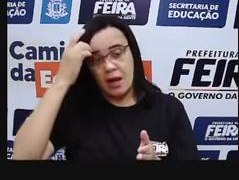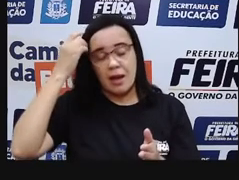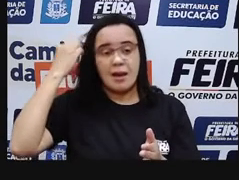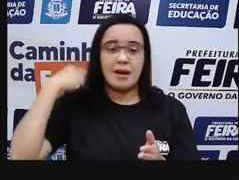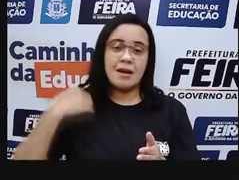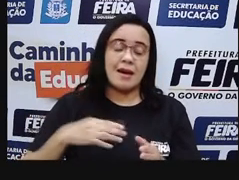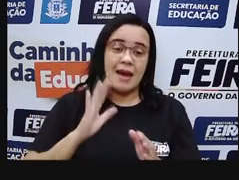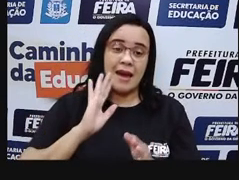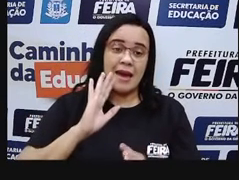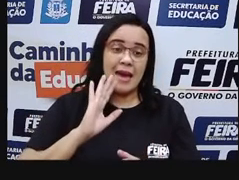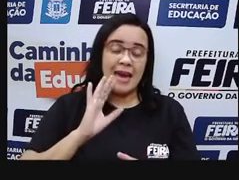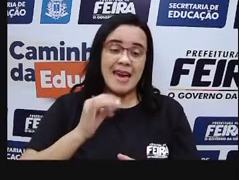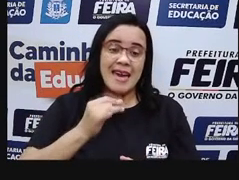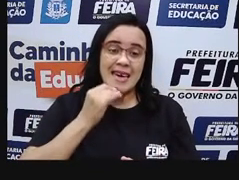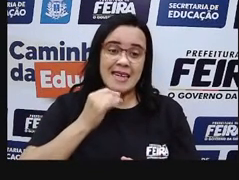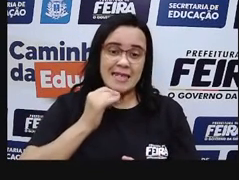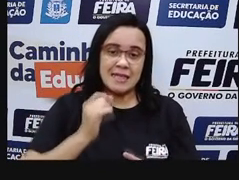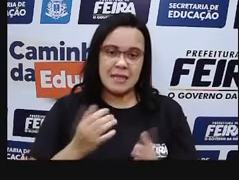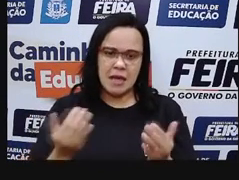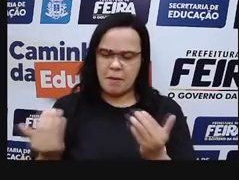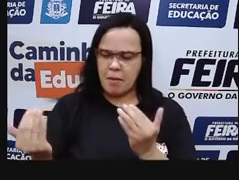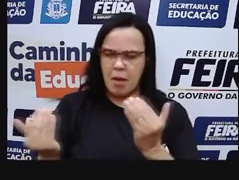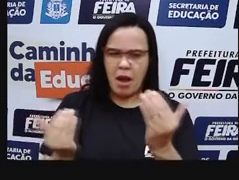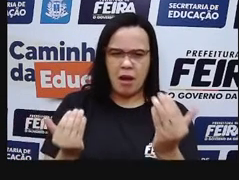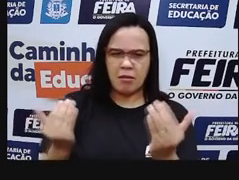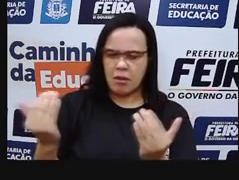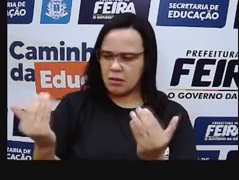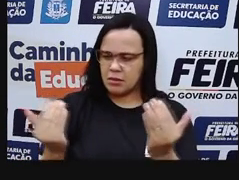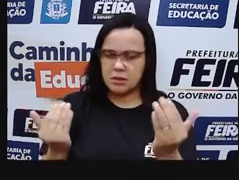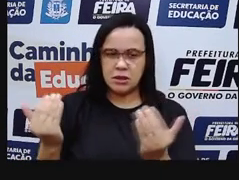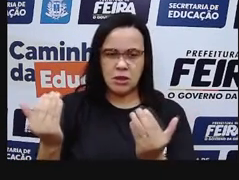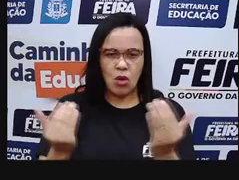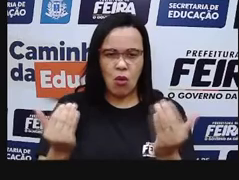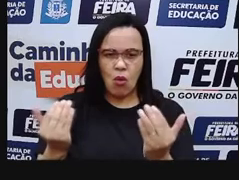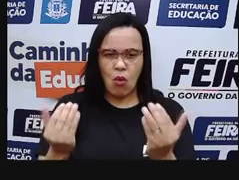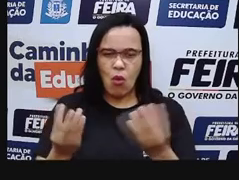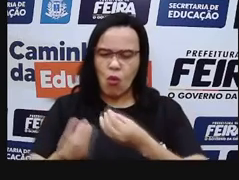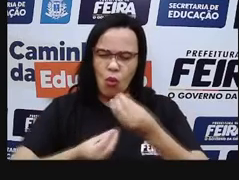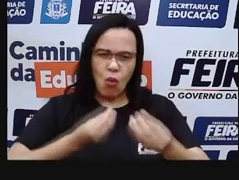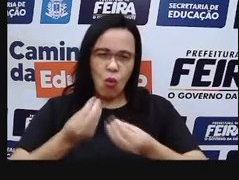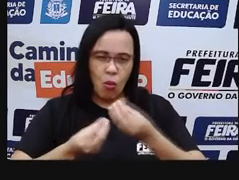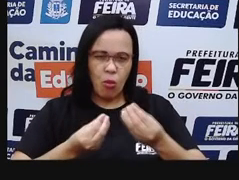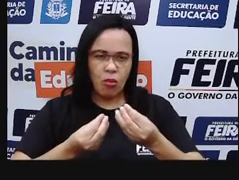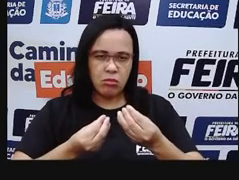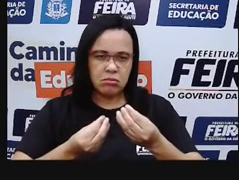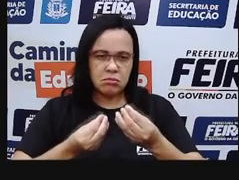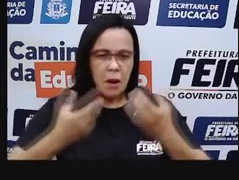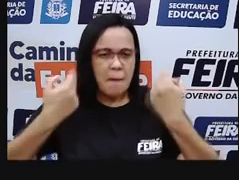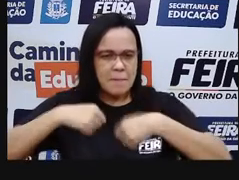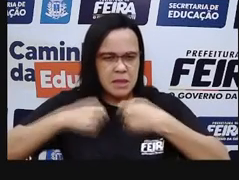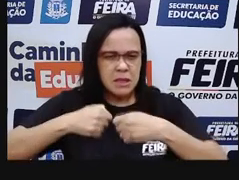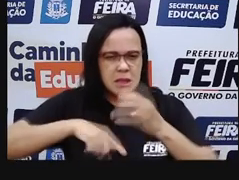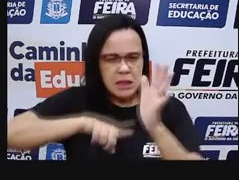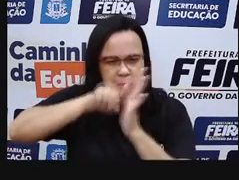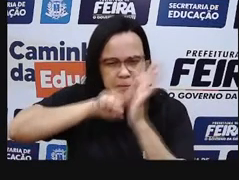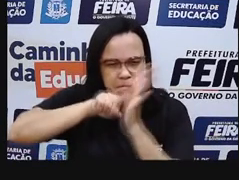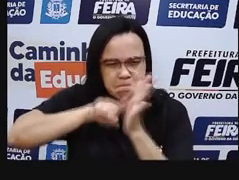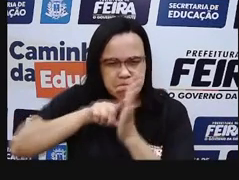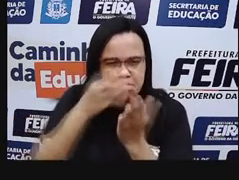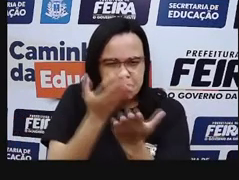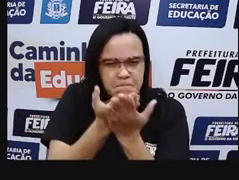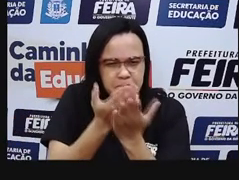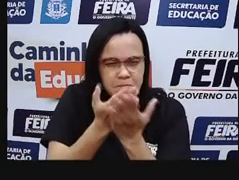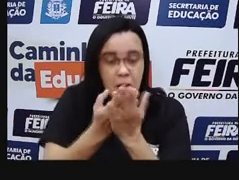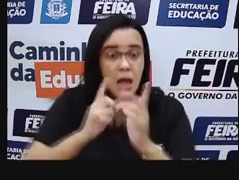dando um resultados positivos e a gente tá com uma outra etapa da pesquisa que atividade avaliativa idade a toxicidade